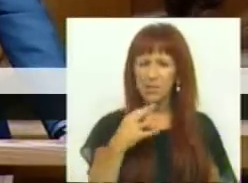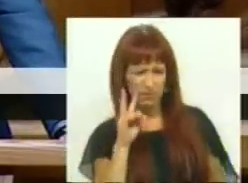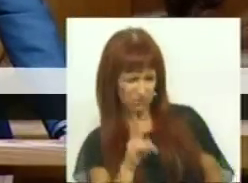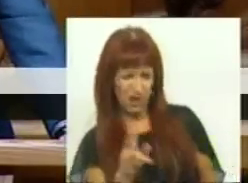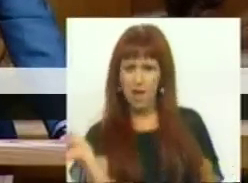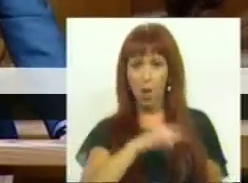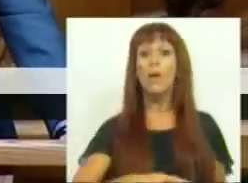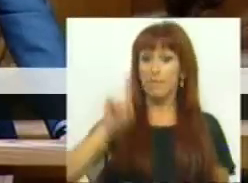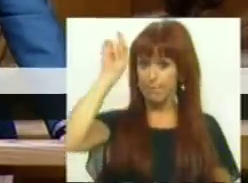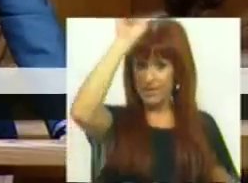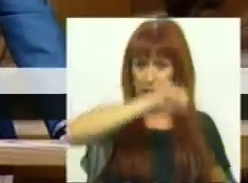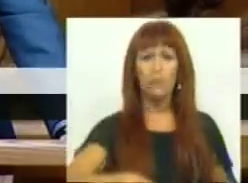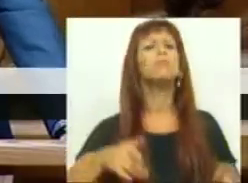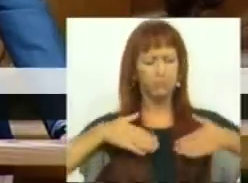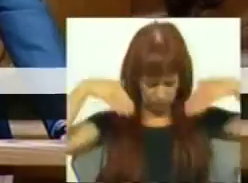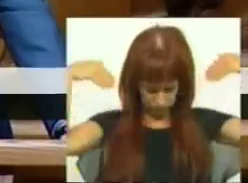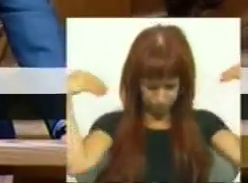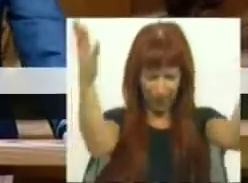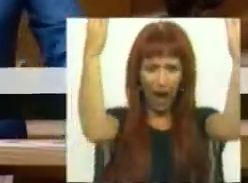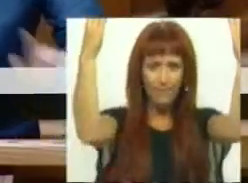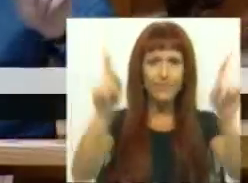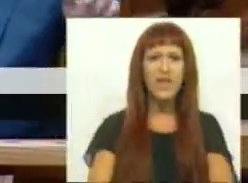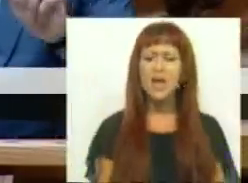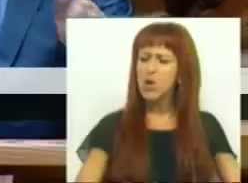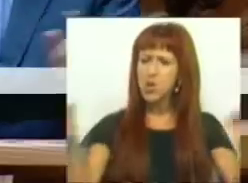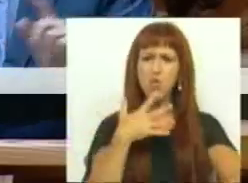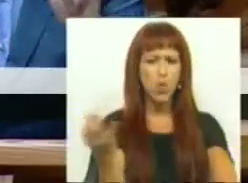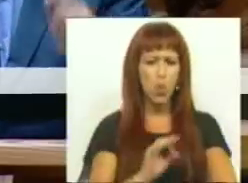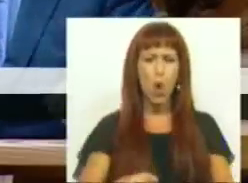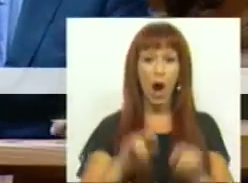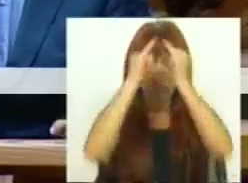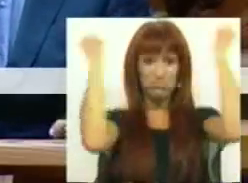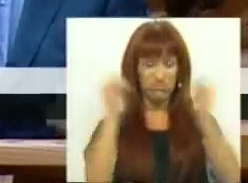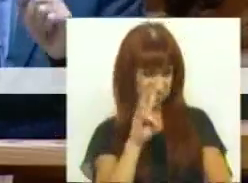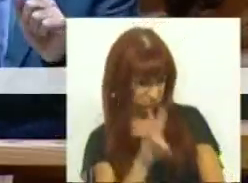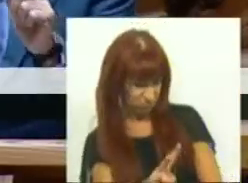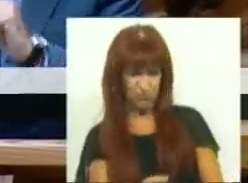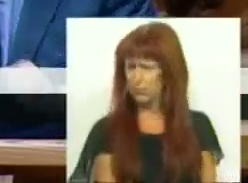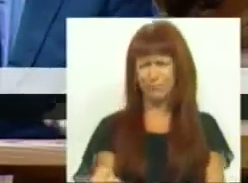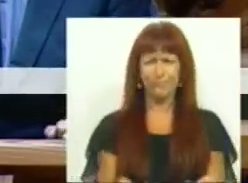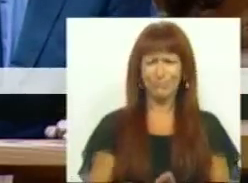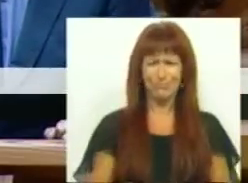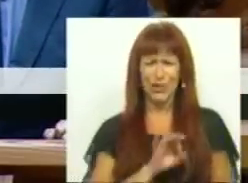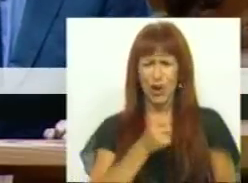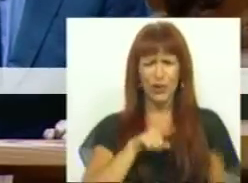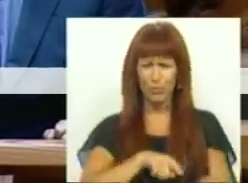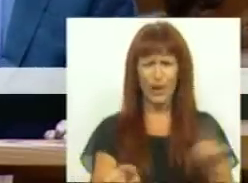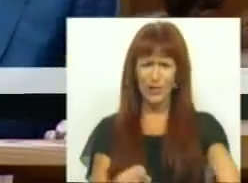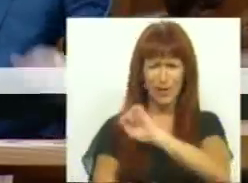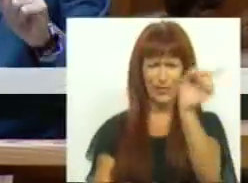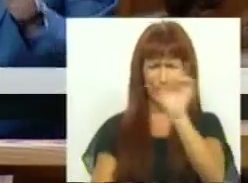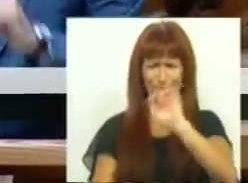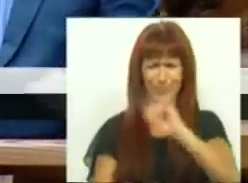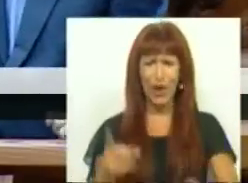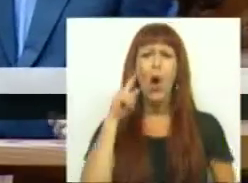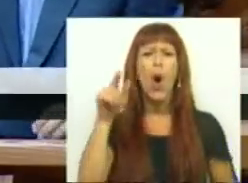credibilidade. Merece ser demitido. Não tem credibilidade internacional. Nenhuma, senhores deputados.